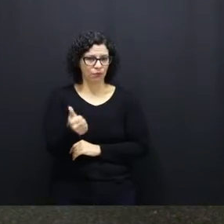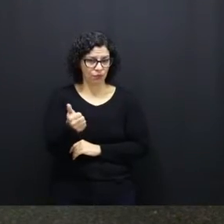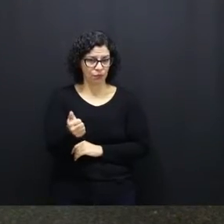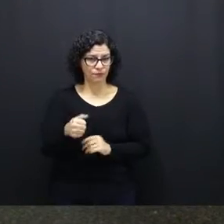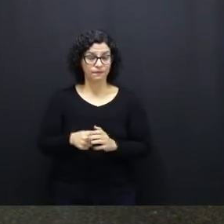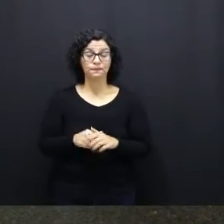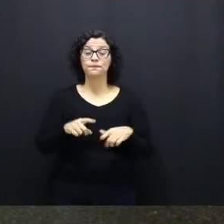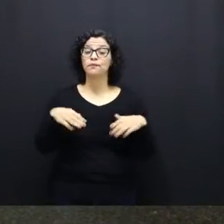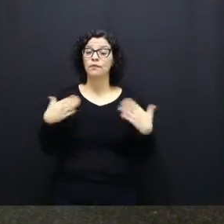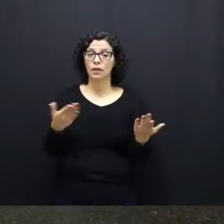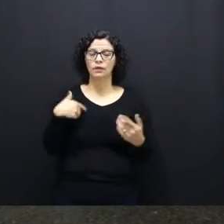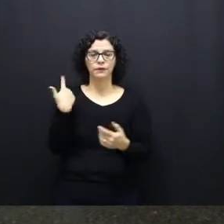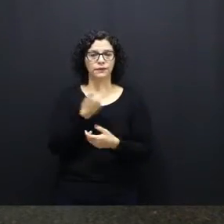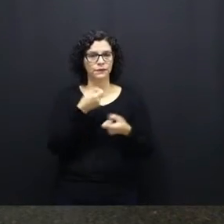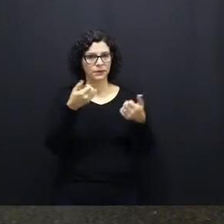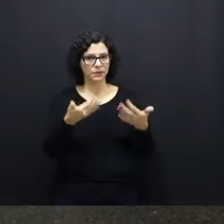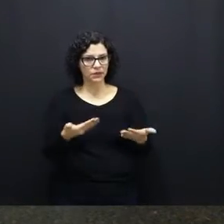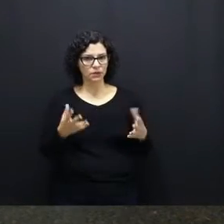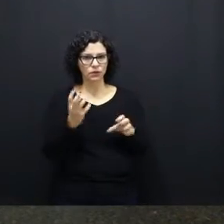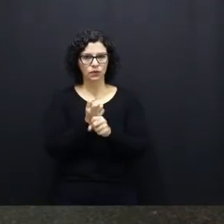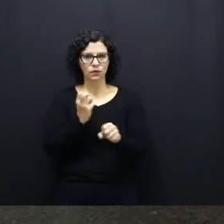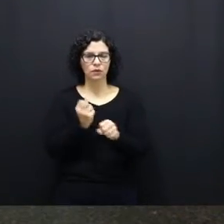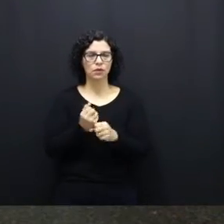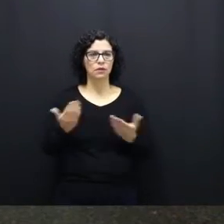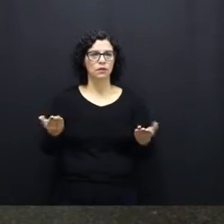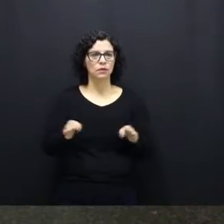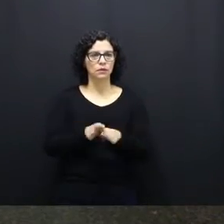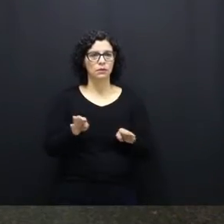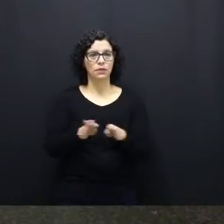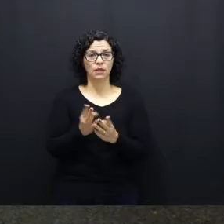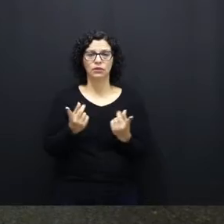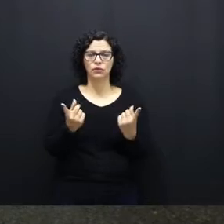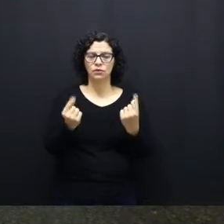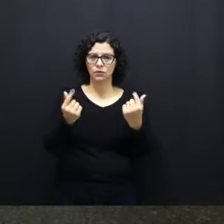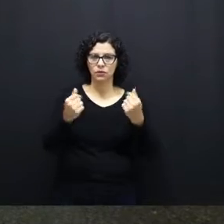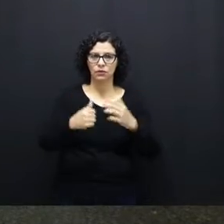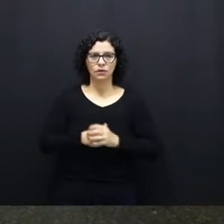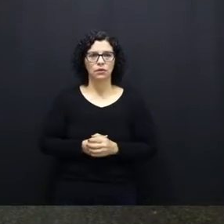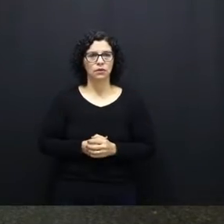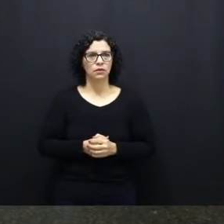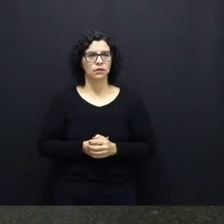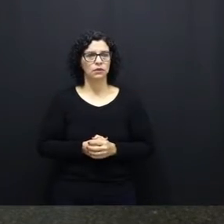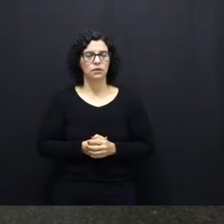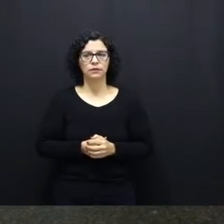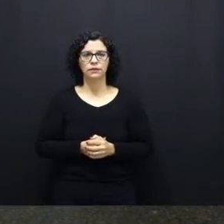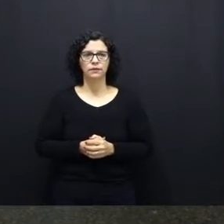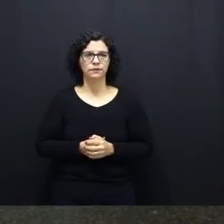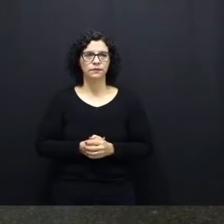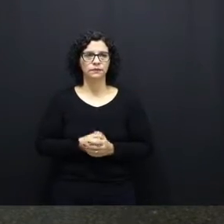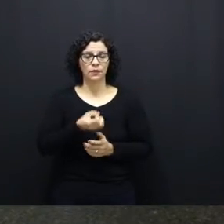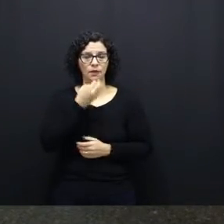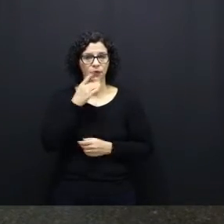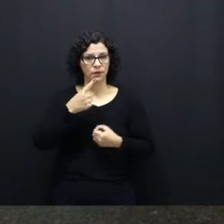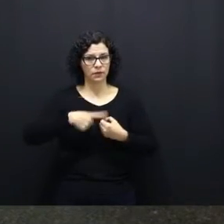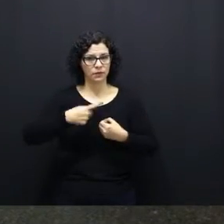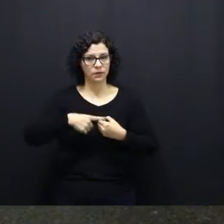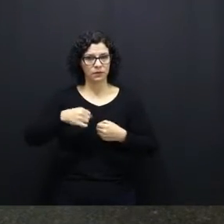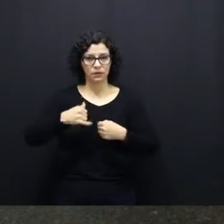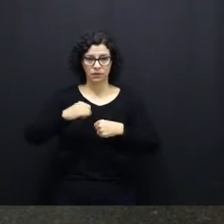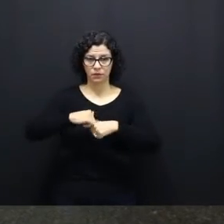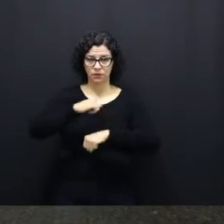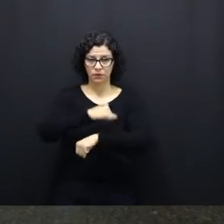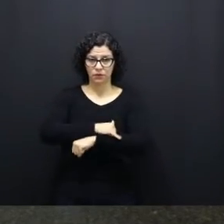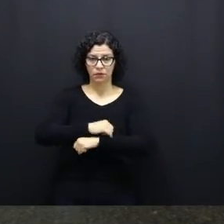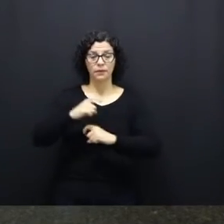e Se nós formos falar em valores em espécie é muito bom para o município ter um